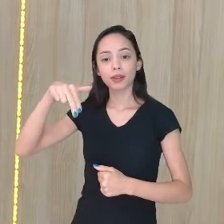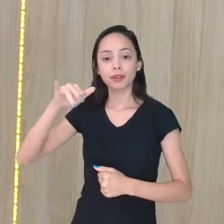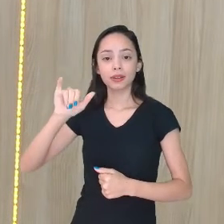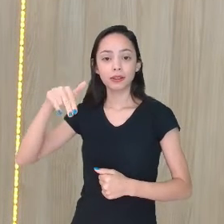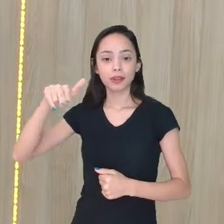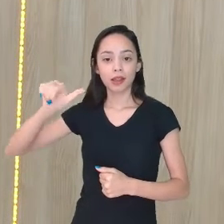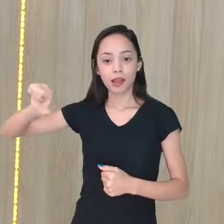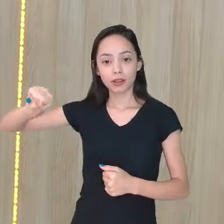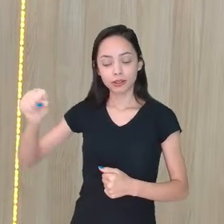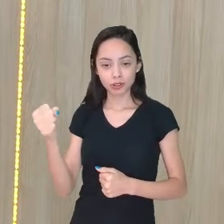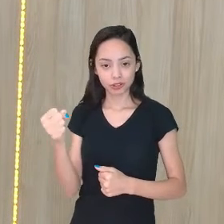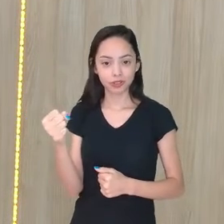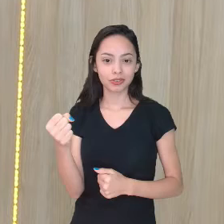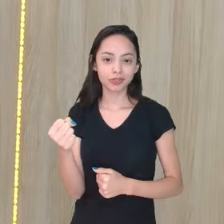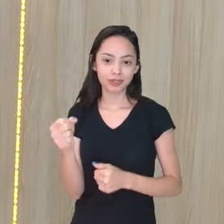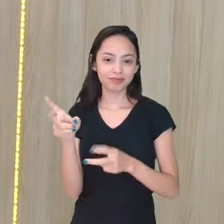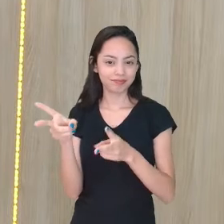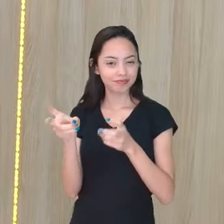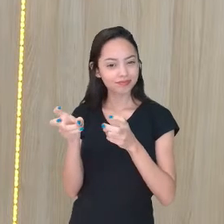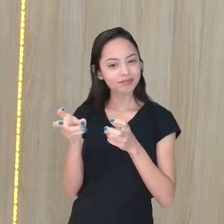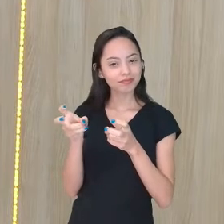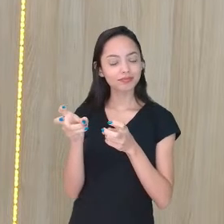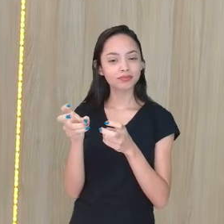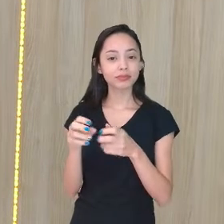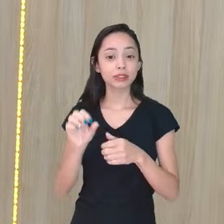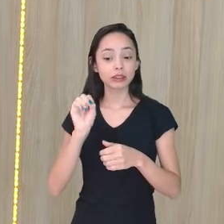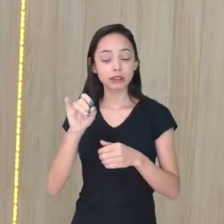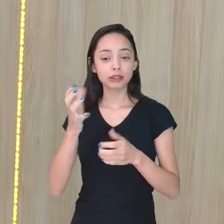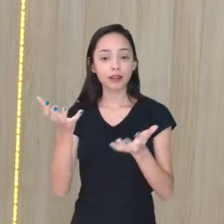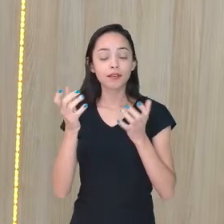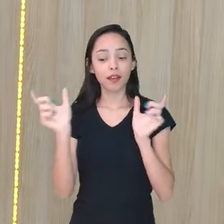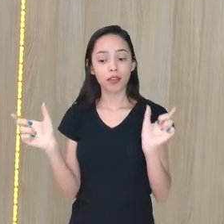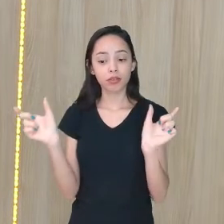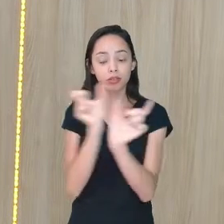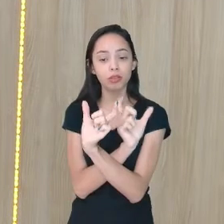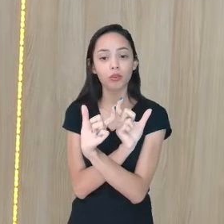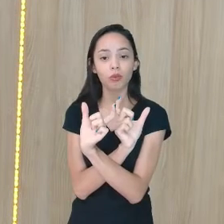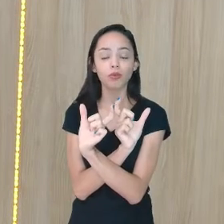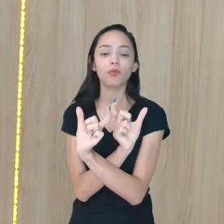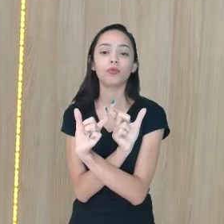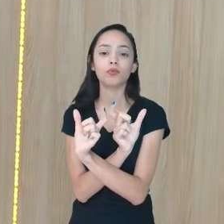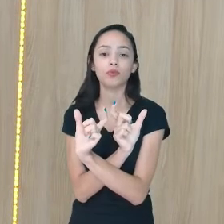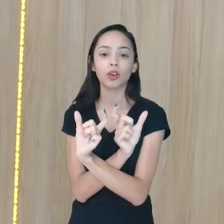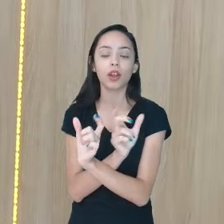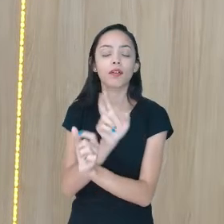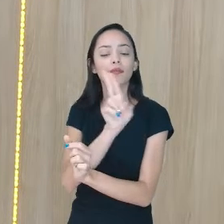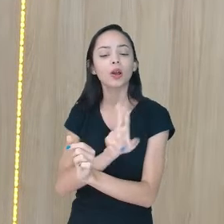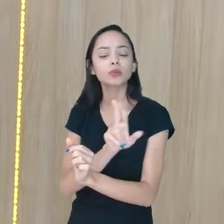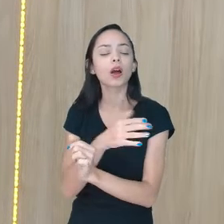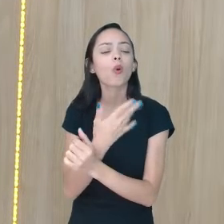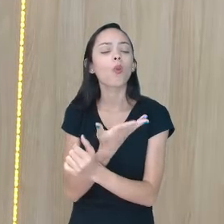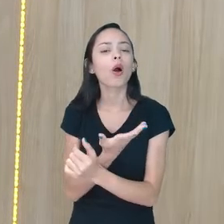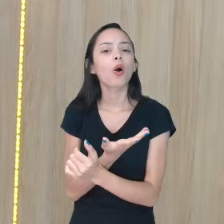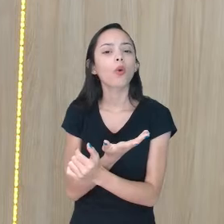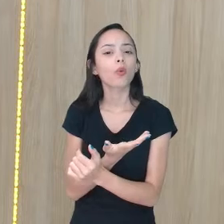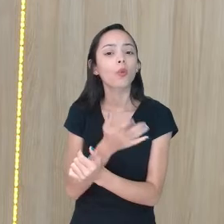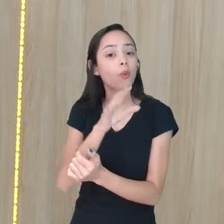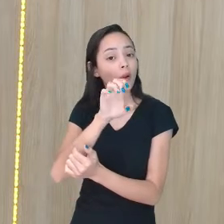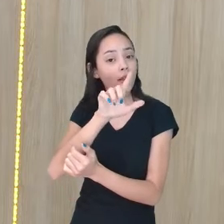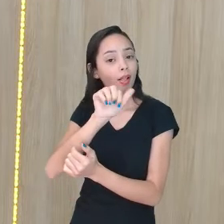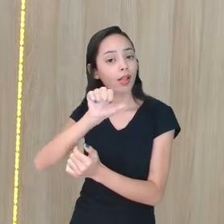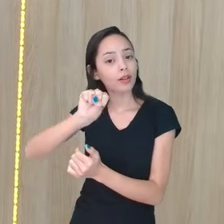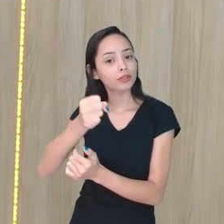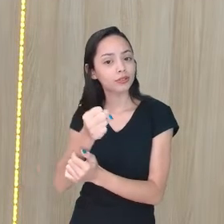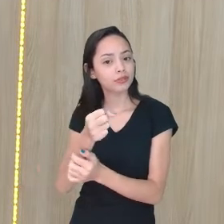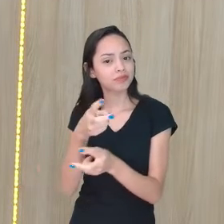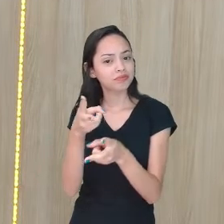pessoa, elas saíram. Se eu quisesse trocar aqui as meninas, eu usaria qual pronome pessoal? Elas.